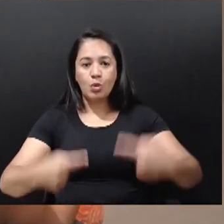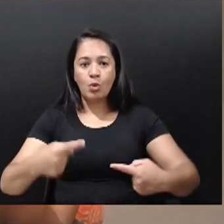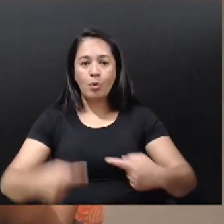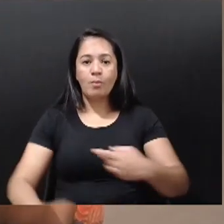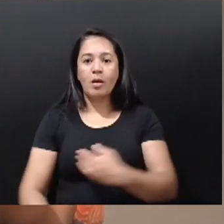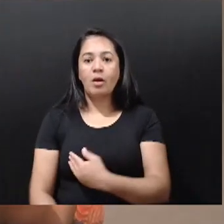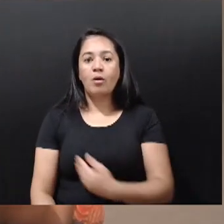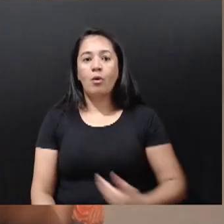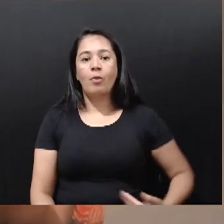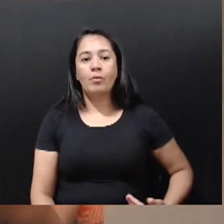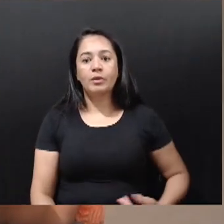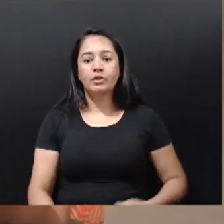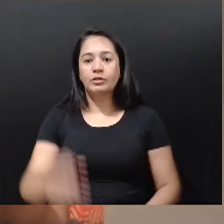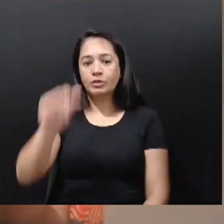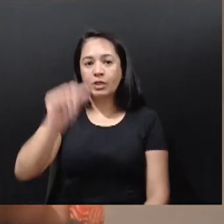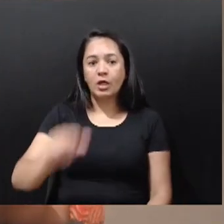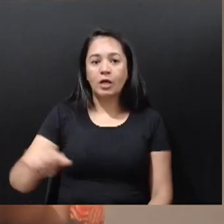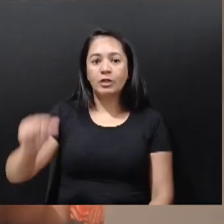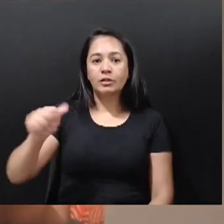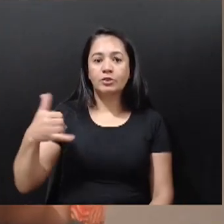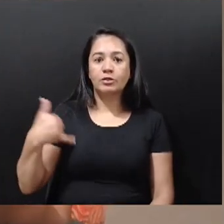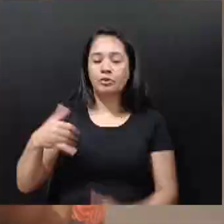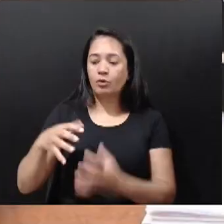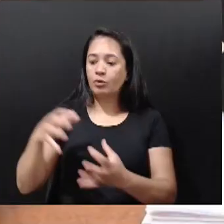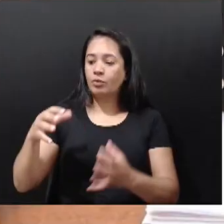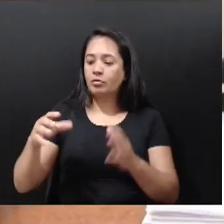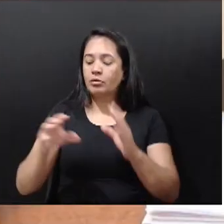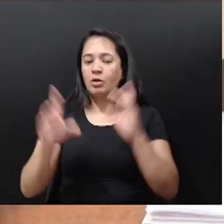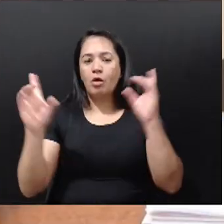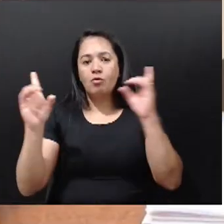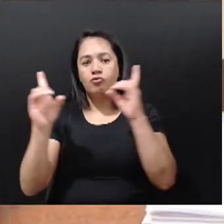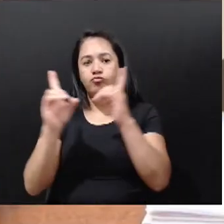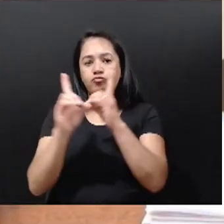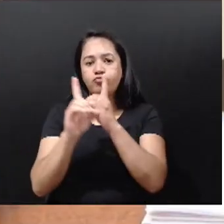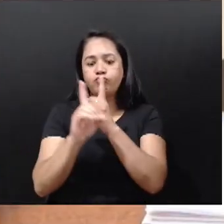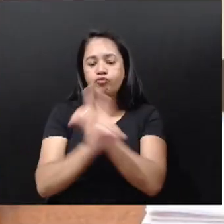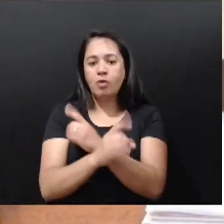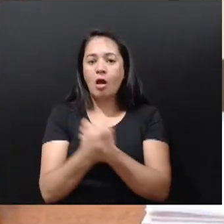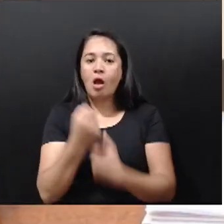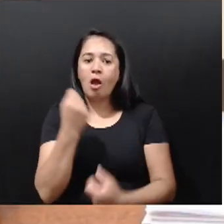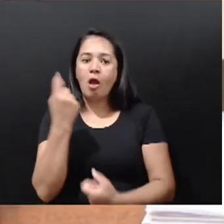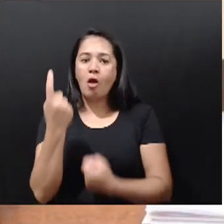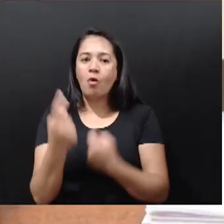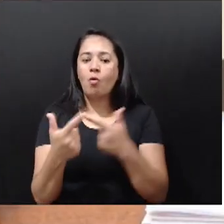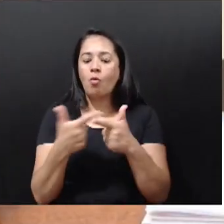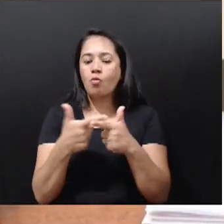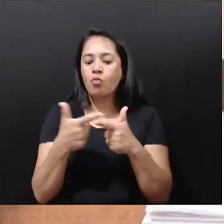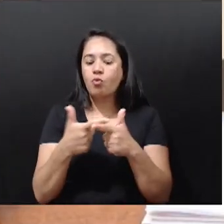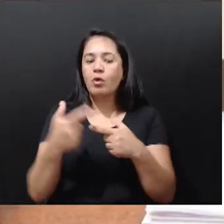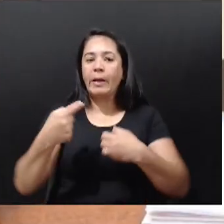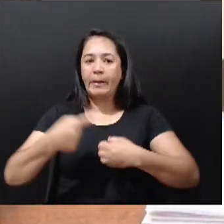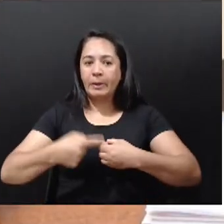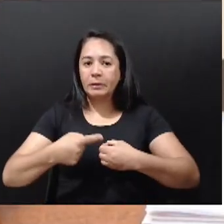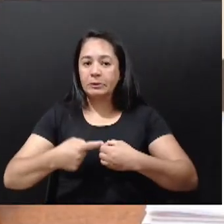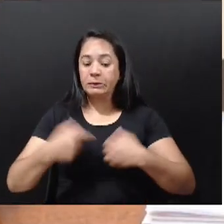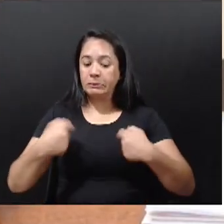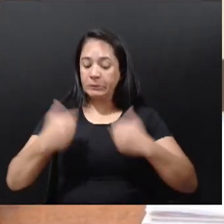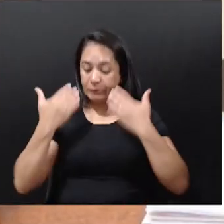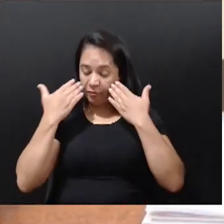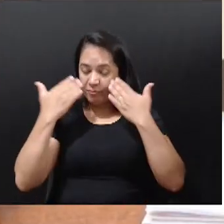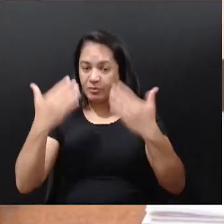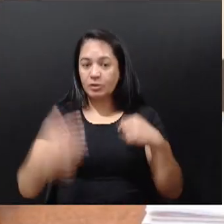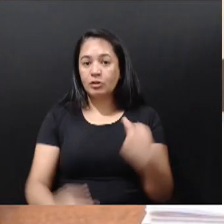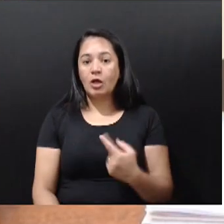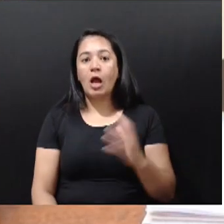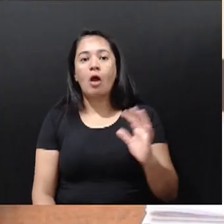dos Idosos fez um diagnóstico de alguns problemas que a cidade precisa enfrentar. Nós tivemos, no dia 15